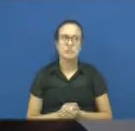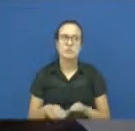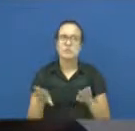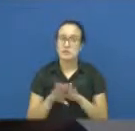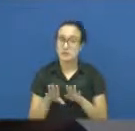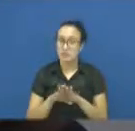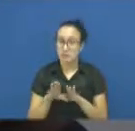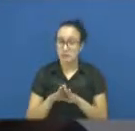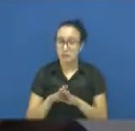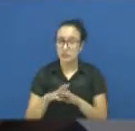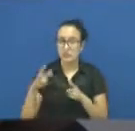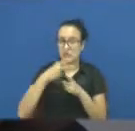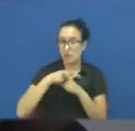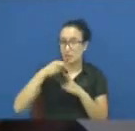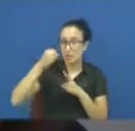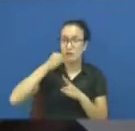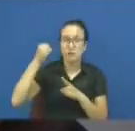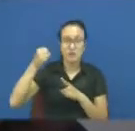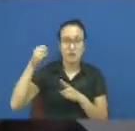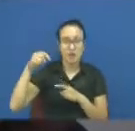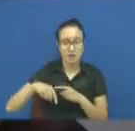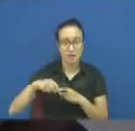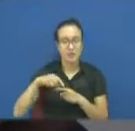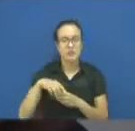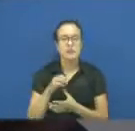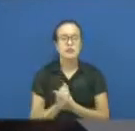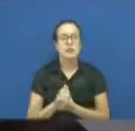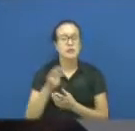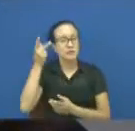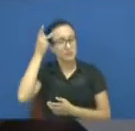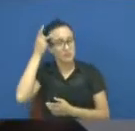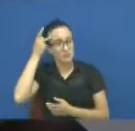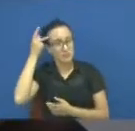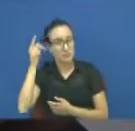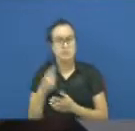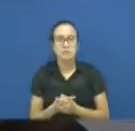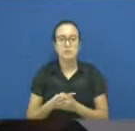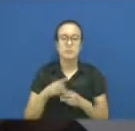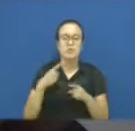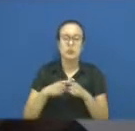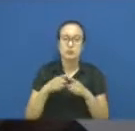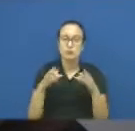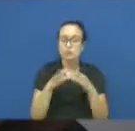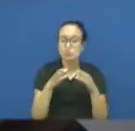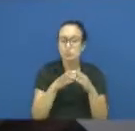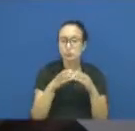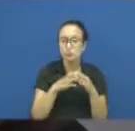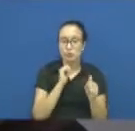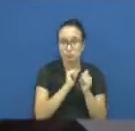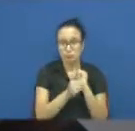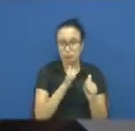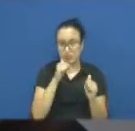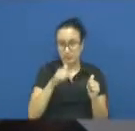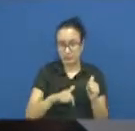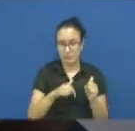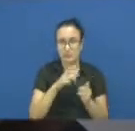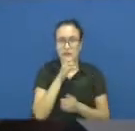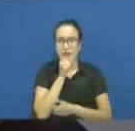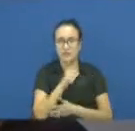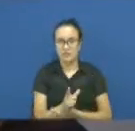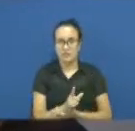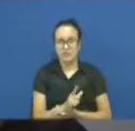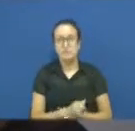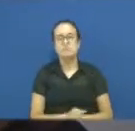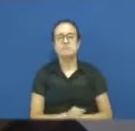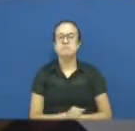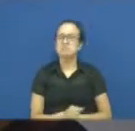Consagrou-se campeão paulista de interiores pelo nosso clube em 1944. Grande honra